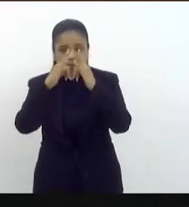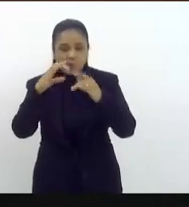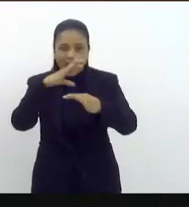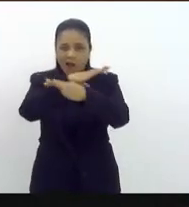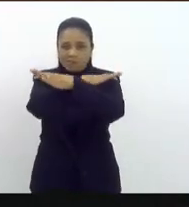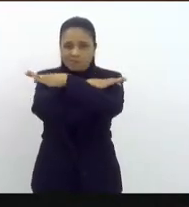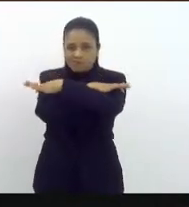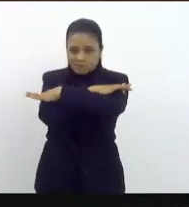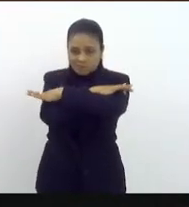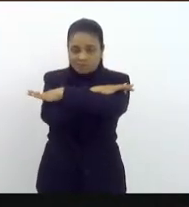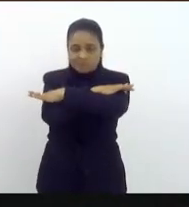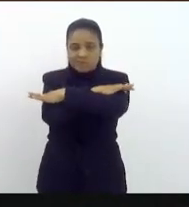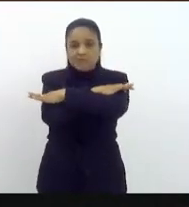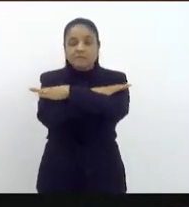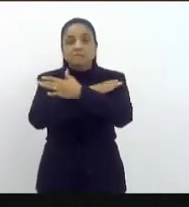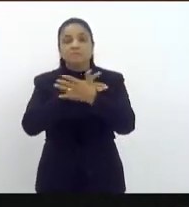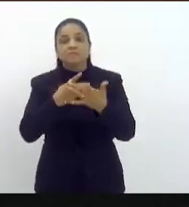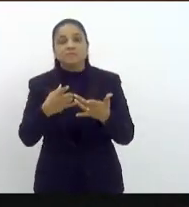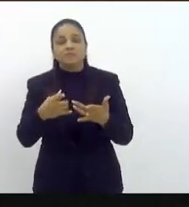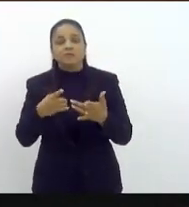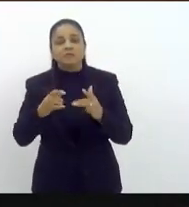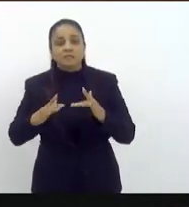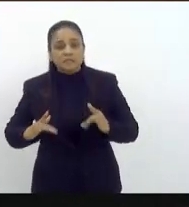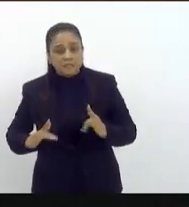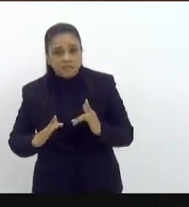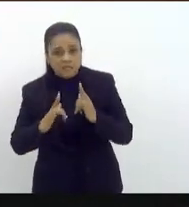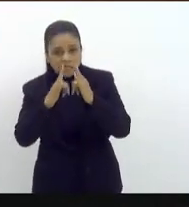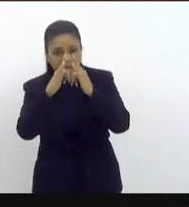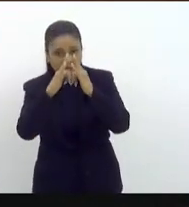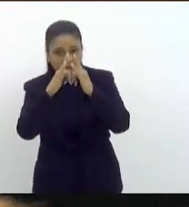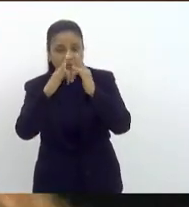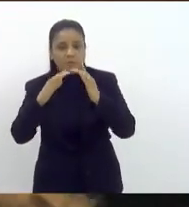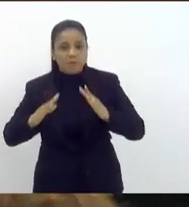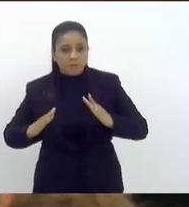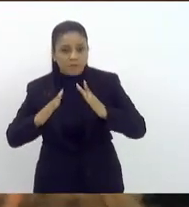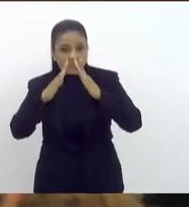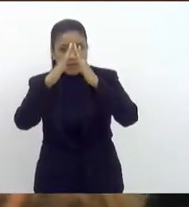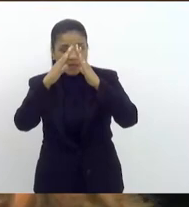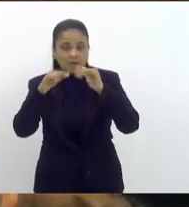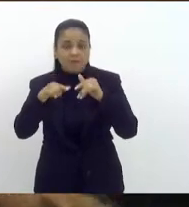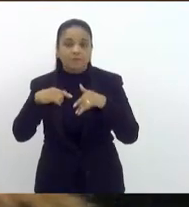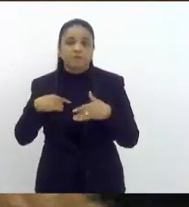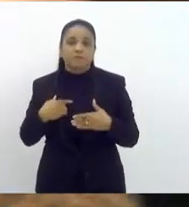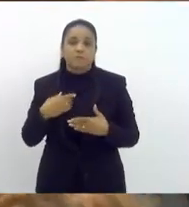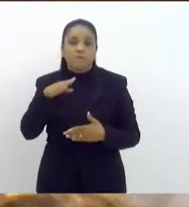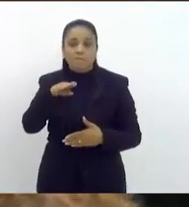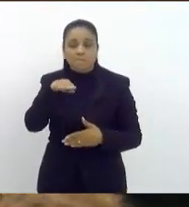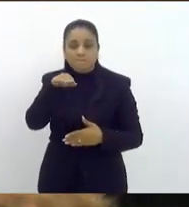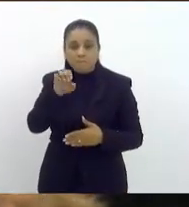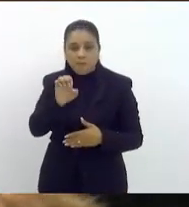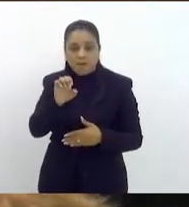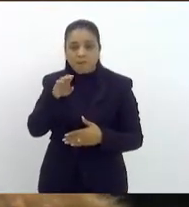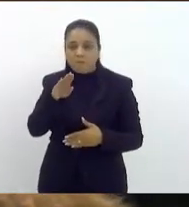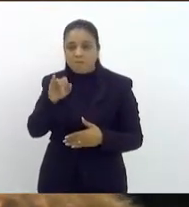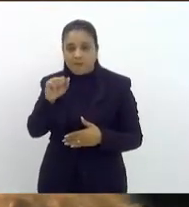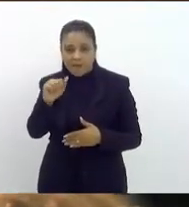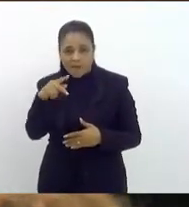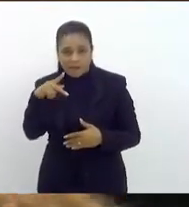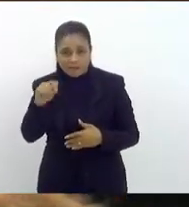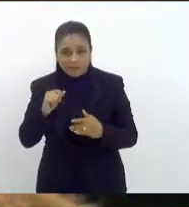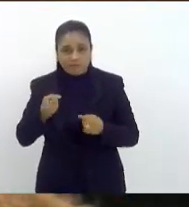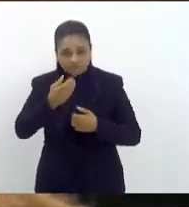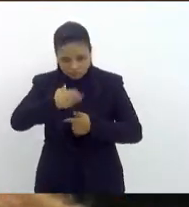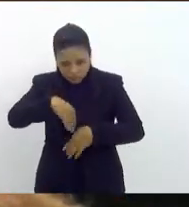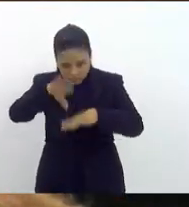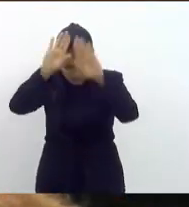que foi exatamente no terreiro é de mãe Beata de Iemanjá trazendo o debate da importância não